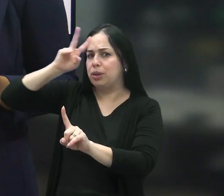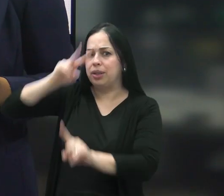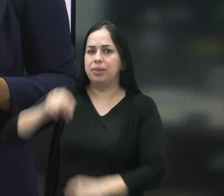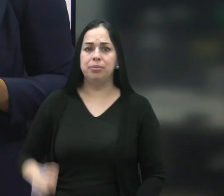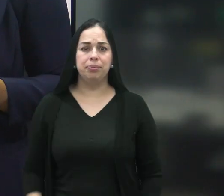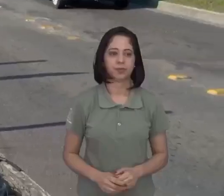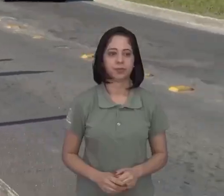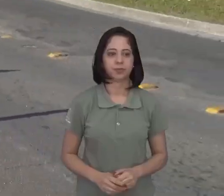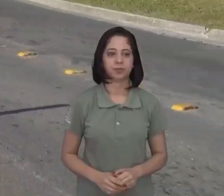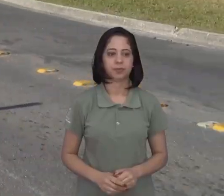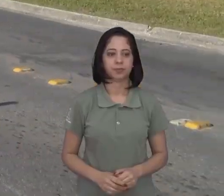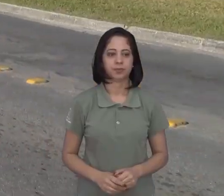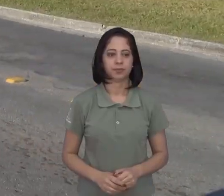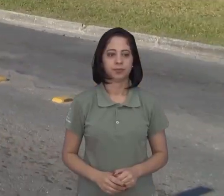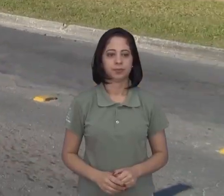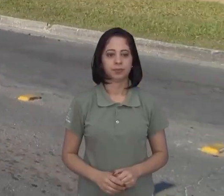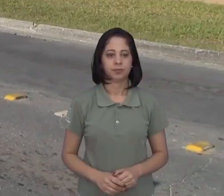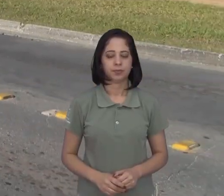sua trajetória?